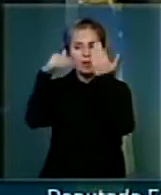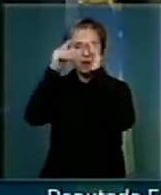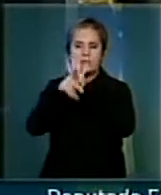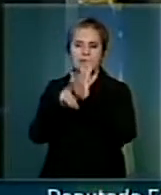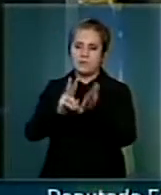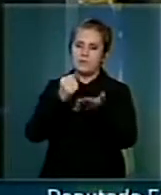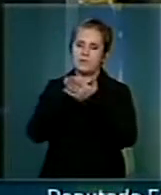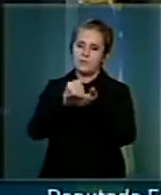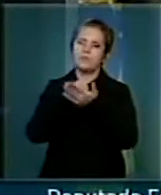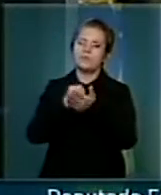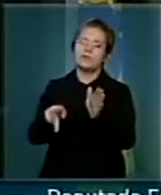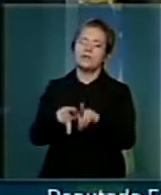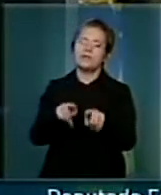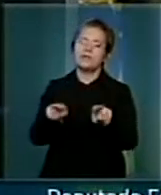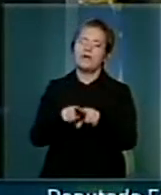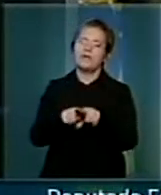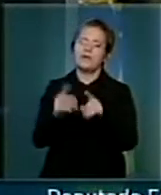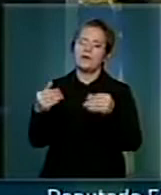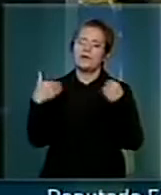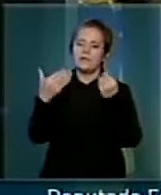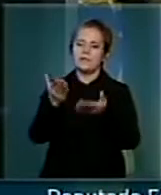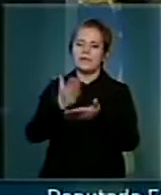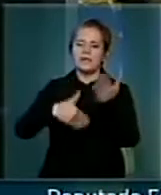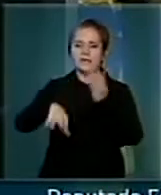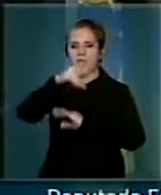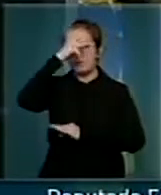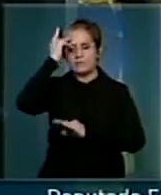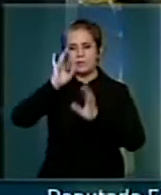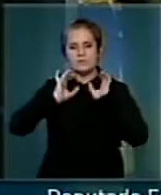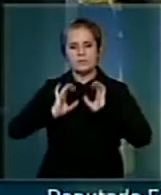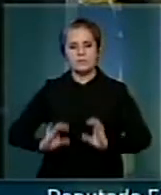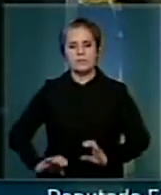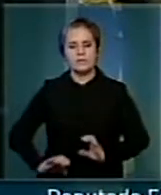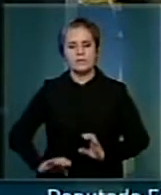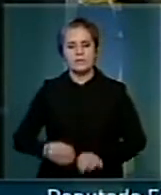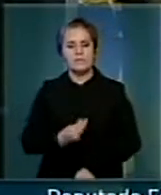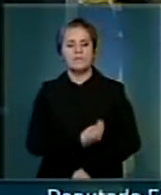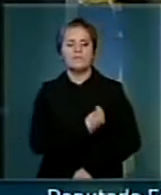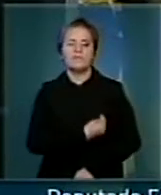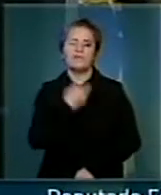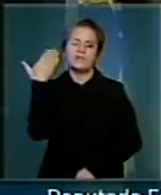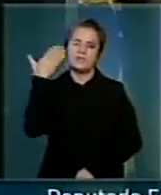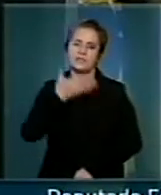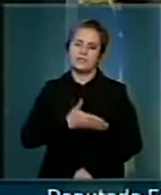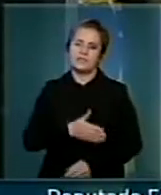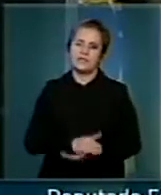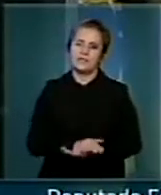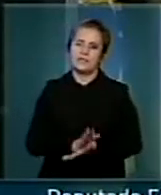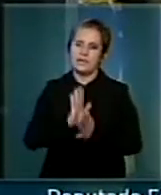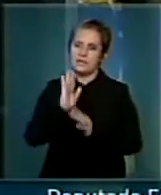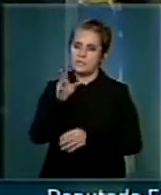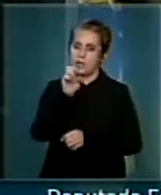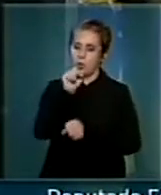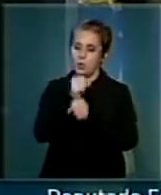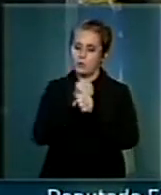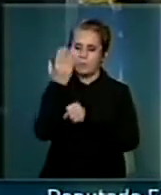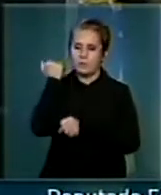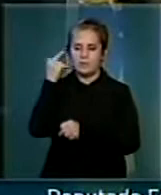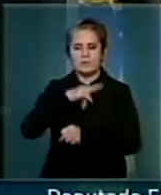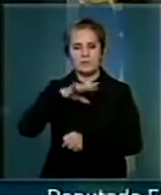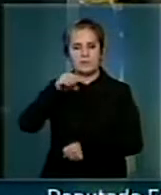maneira sustentável e dar a todo cidadão o direito de ter uma vida digna. Há 8 anos tivemos a